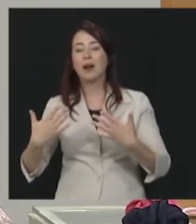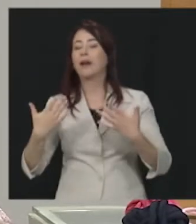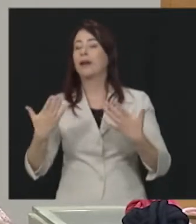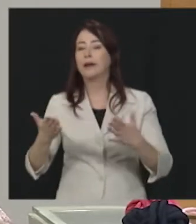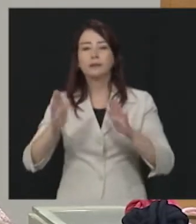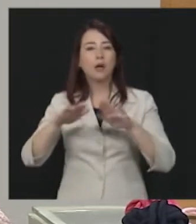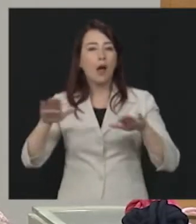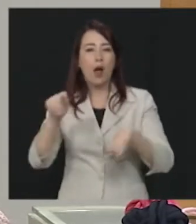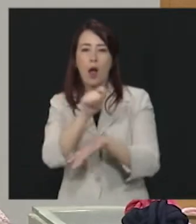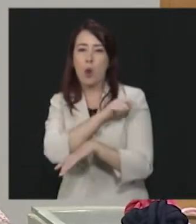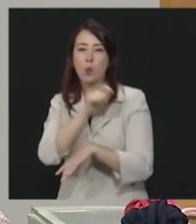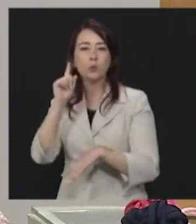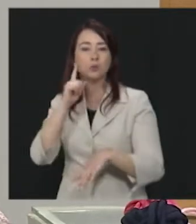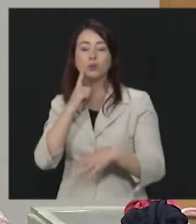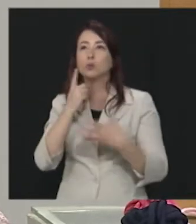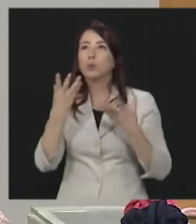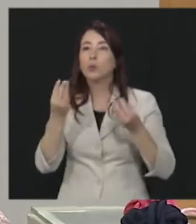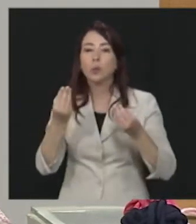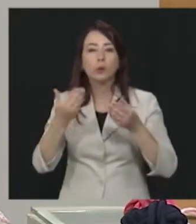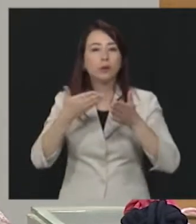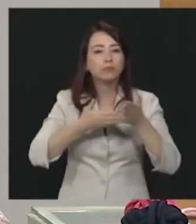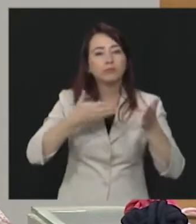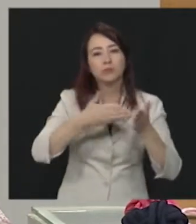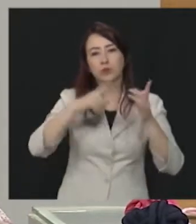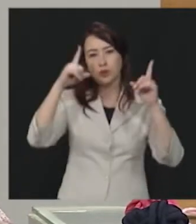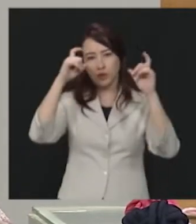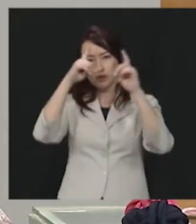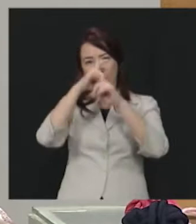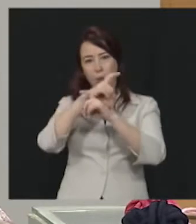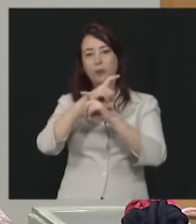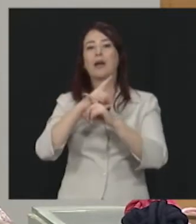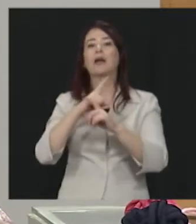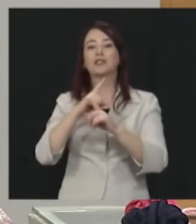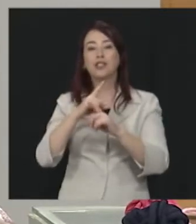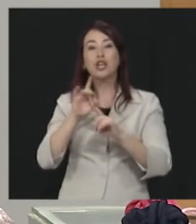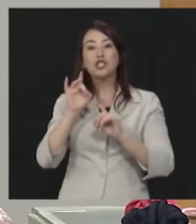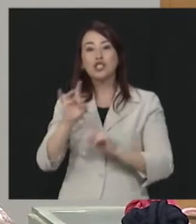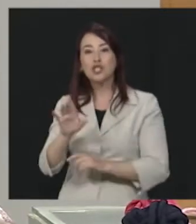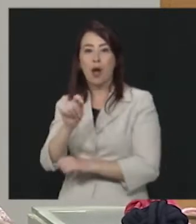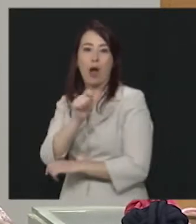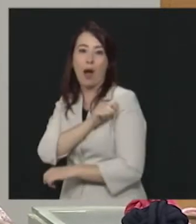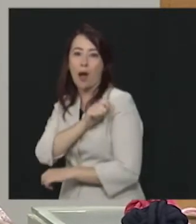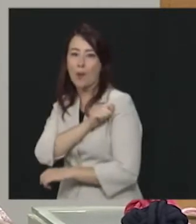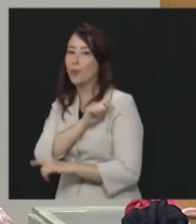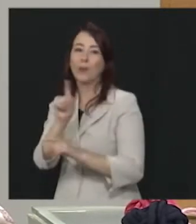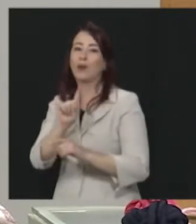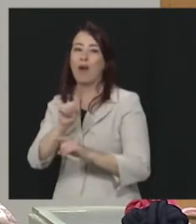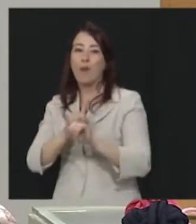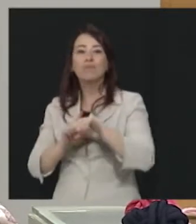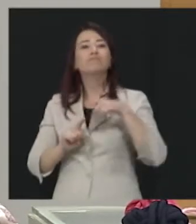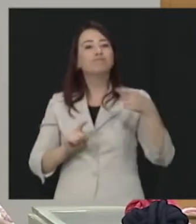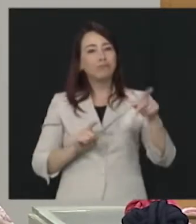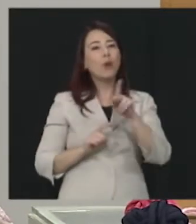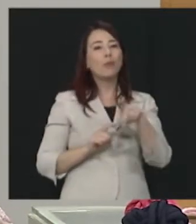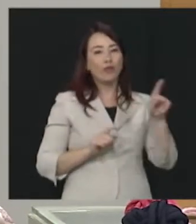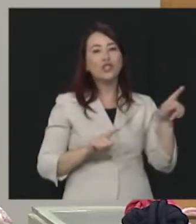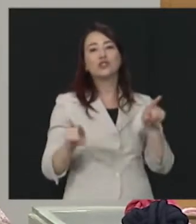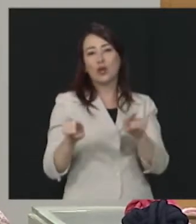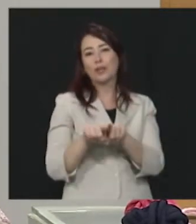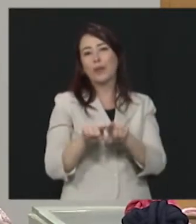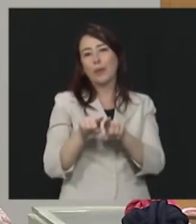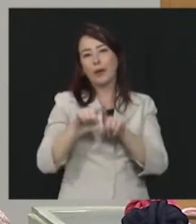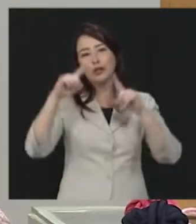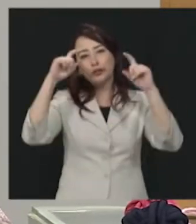muita dificuldade, não só os alunos, como o professor também, que não tinha preparo, não tinha recursos